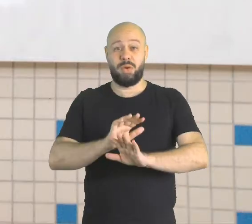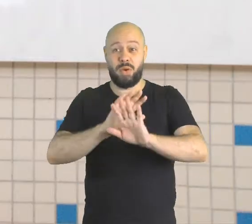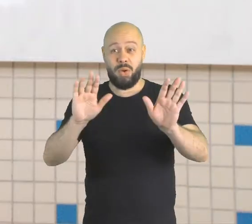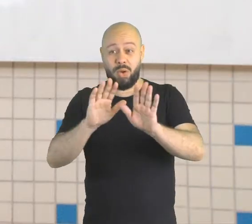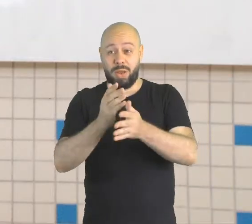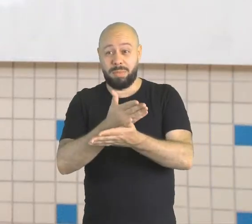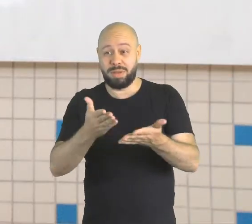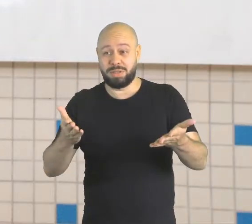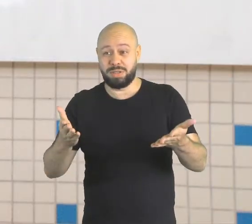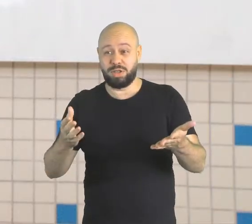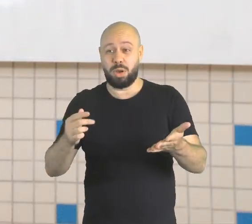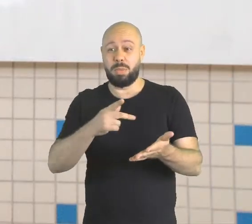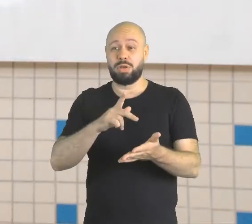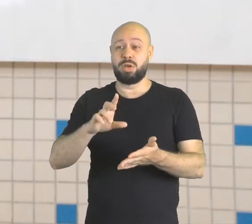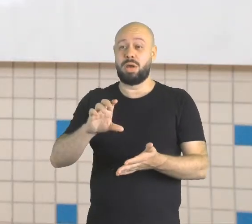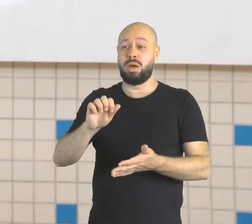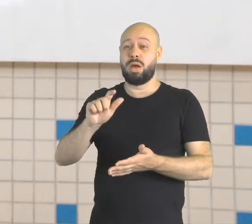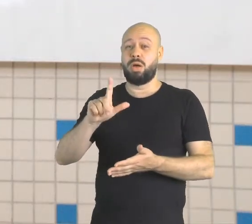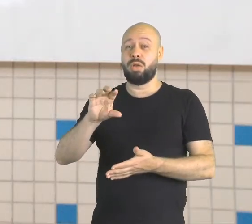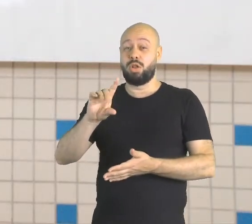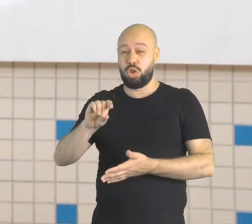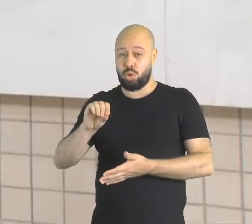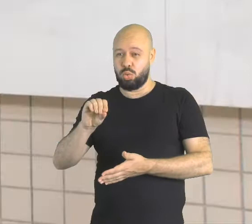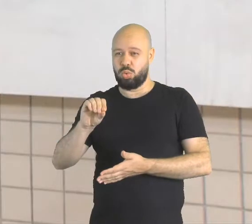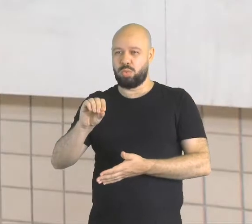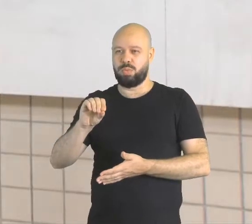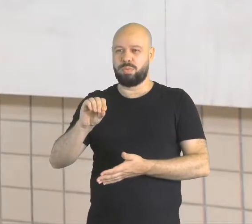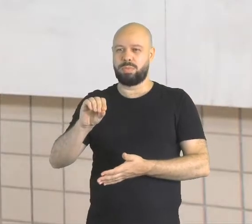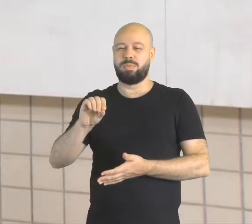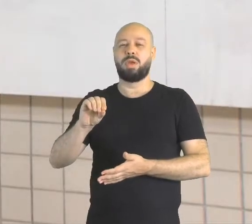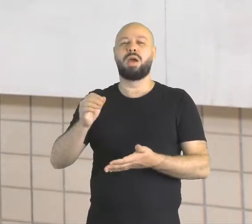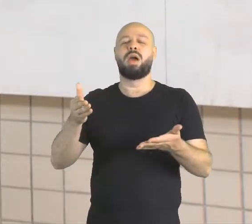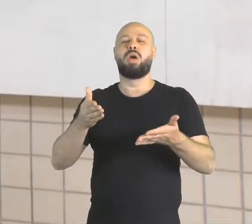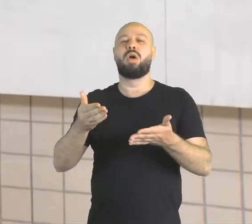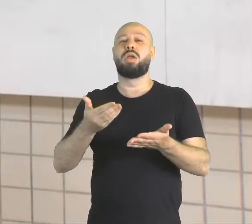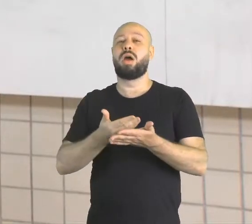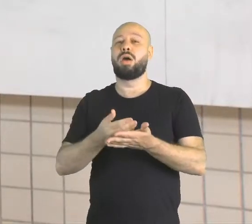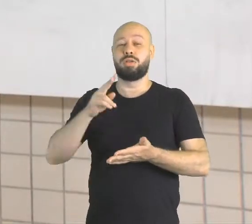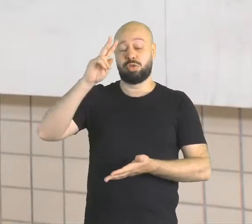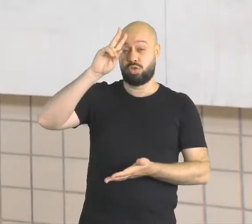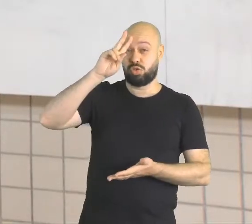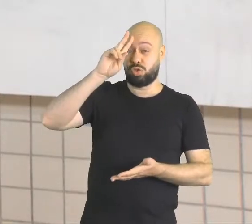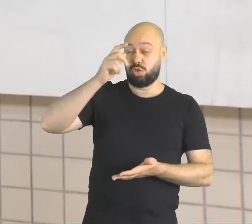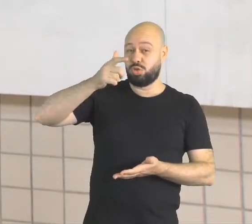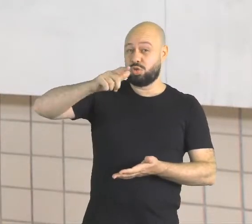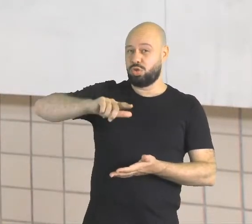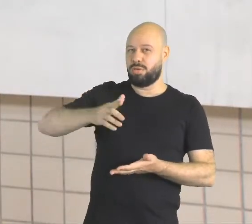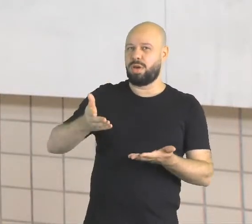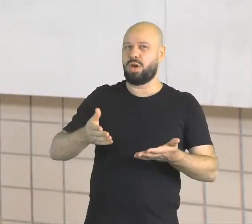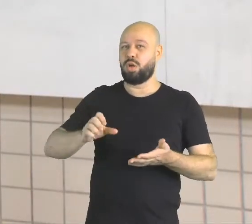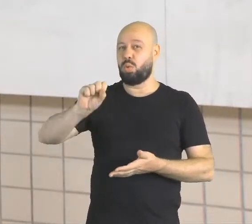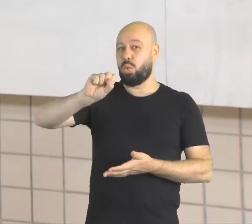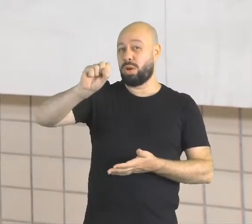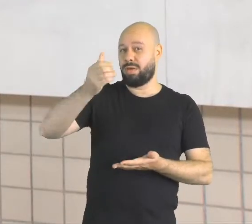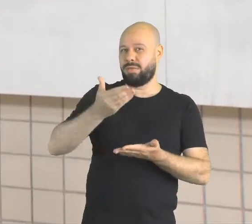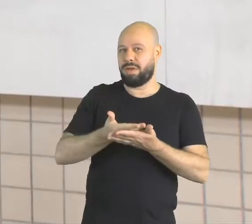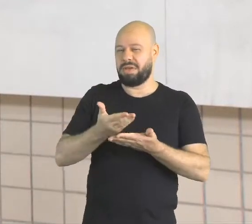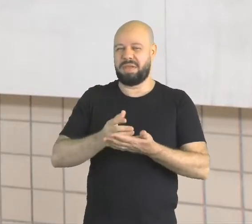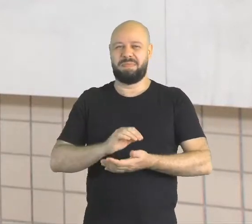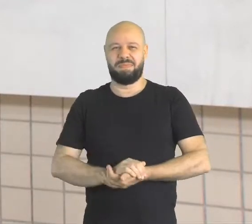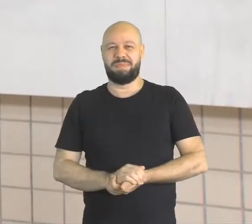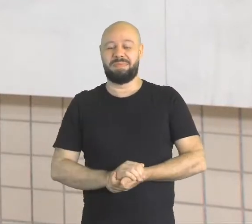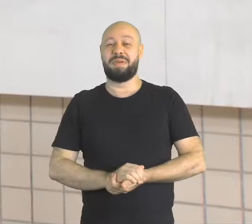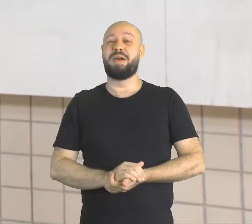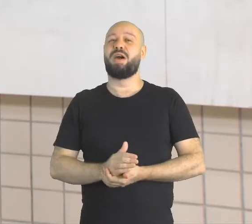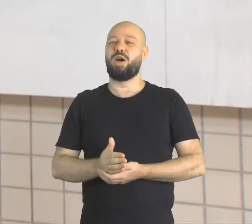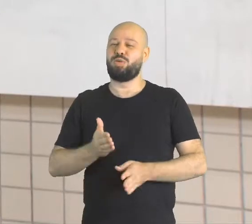Olá pessoal, eu sou o professor Aldo. Nós vamos para mais uma aula de História, vamos para a nossa 8ª aula, ou seja, o nosso